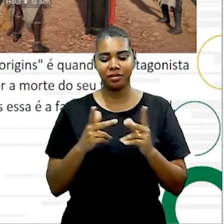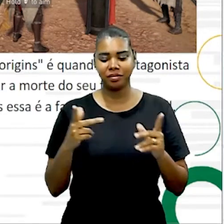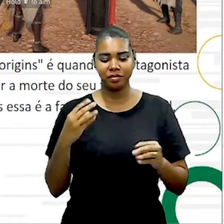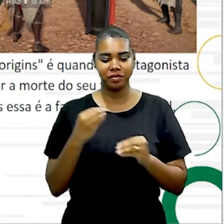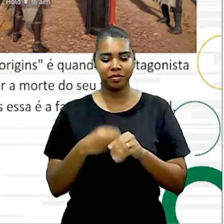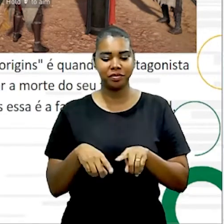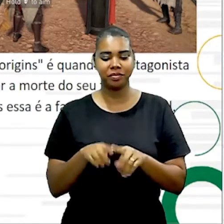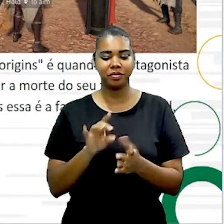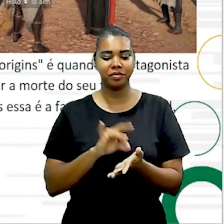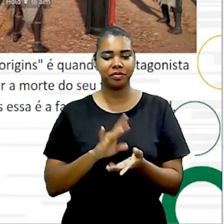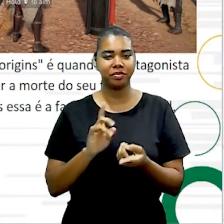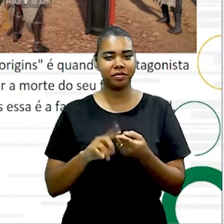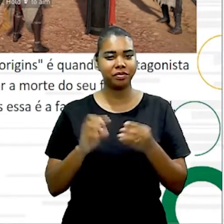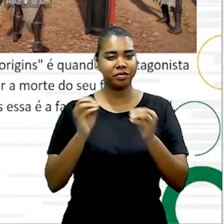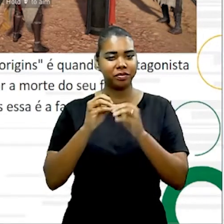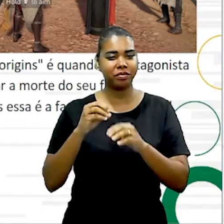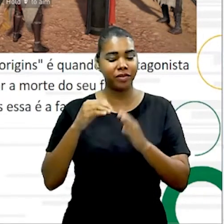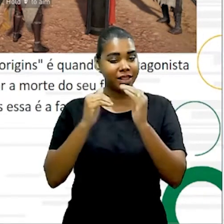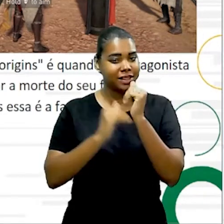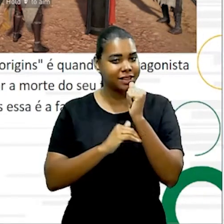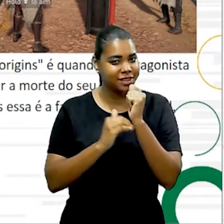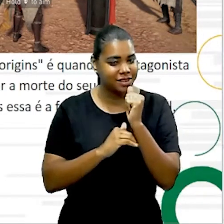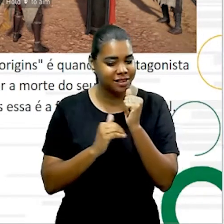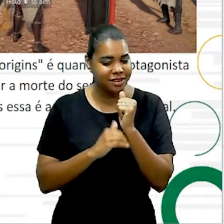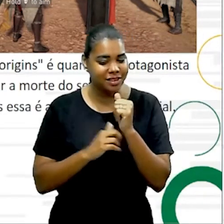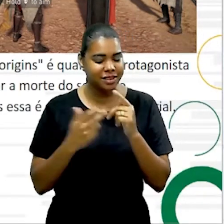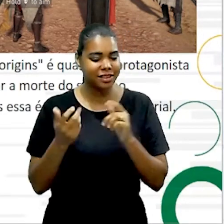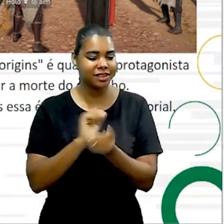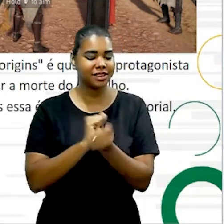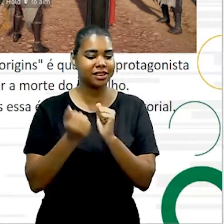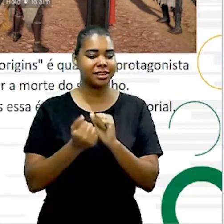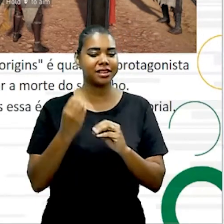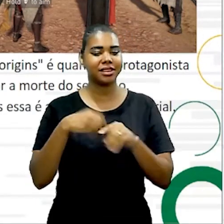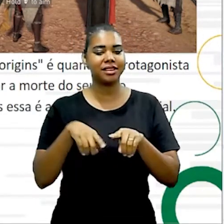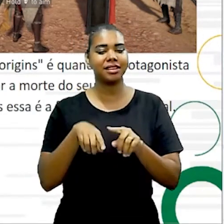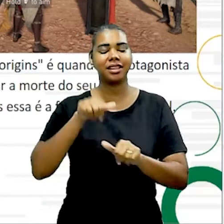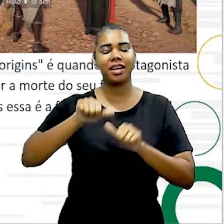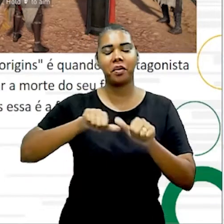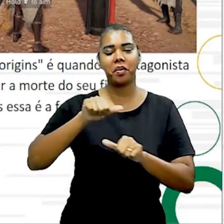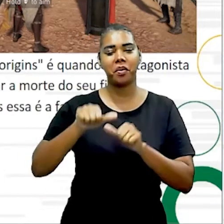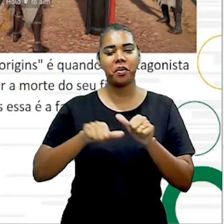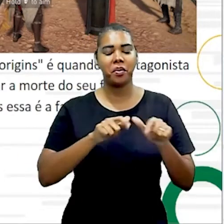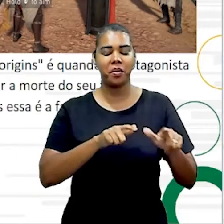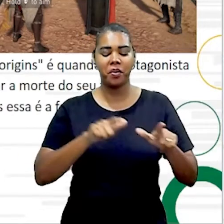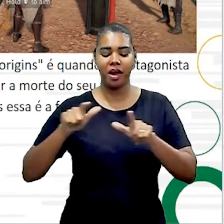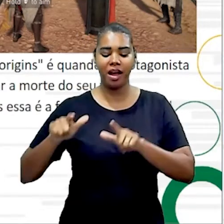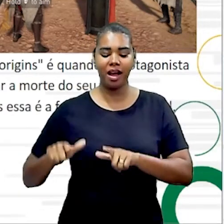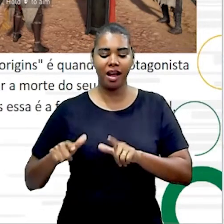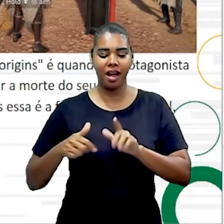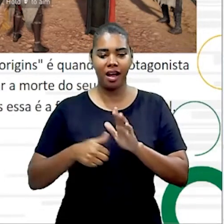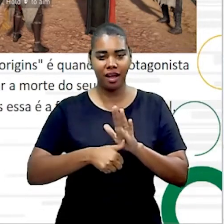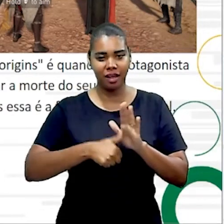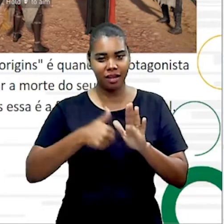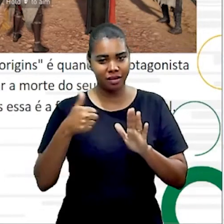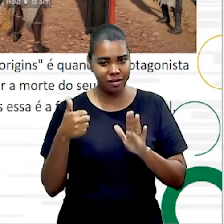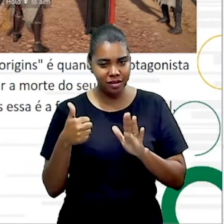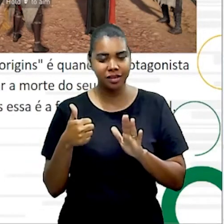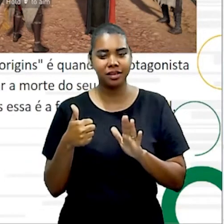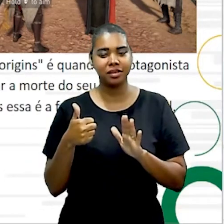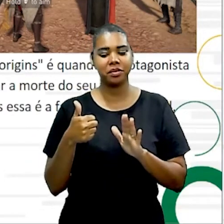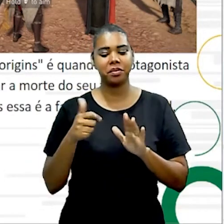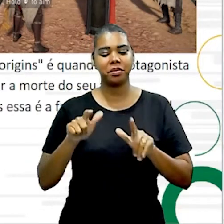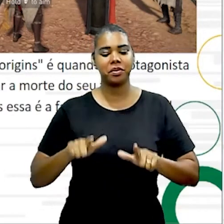como a descoberta de um segredo, a aquisição de uma nova habilidade ou até mesmo a mudança de um lugar do